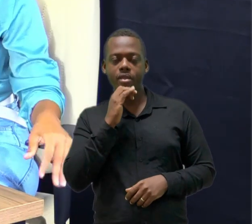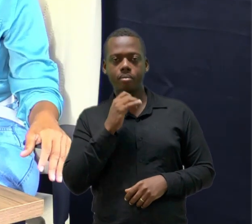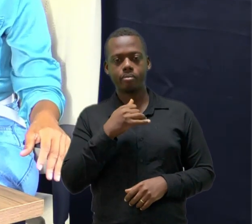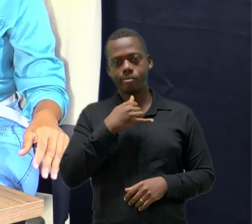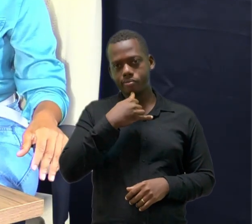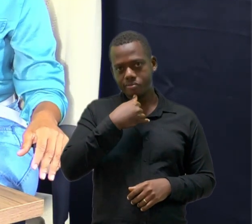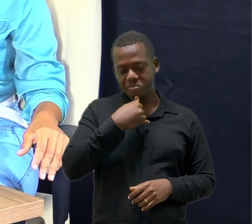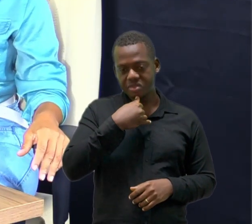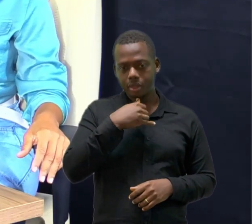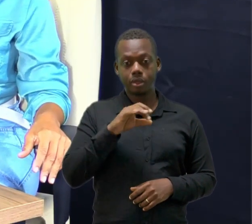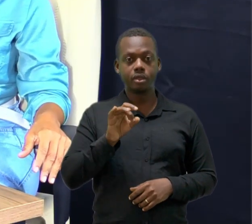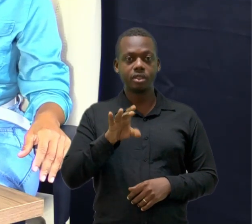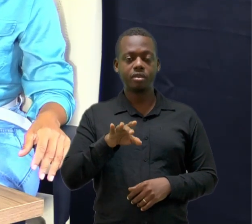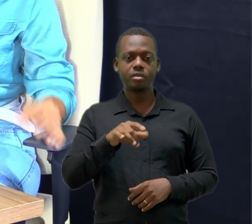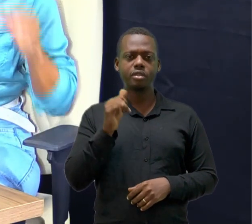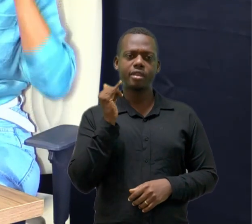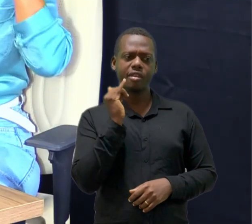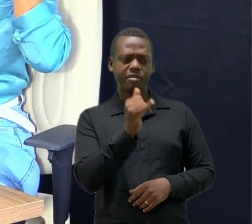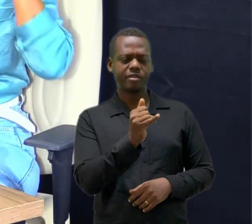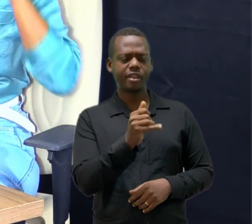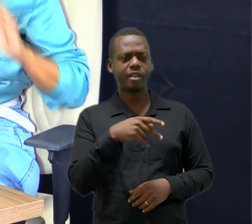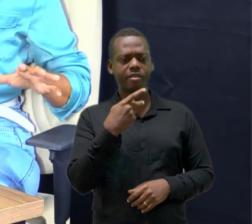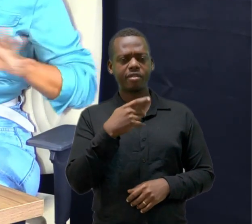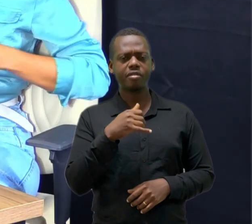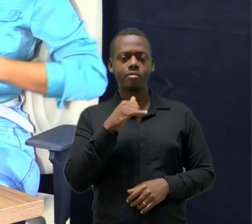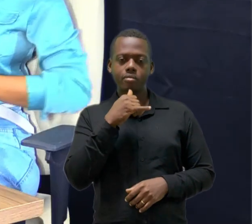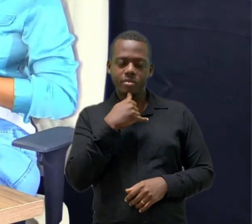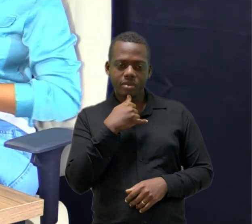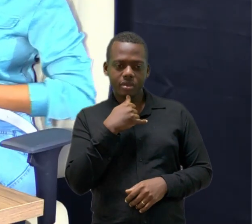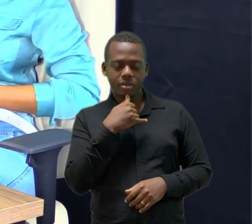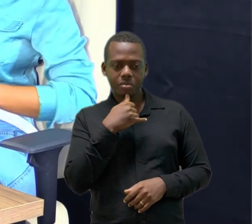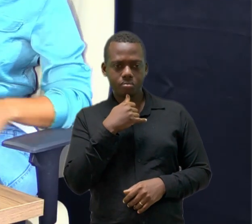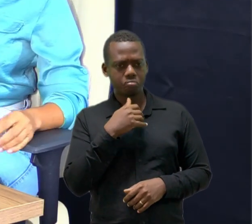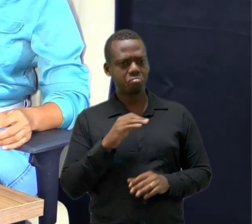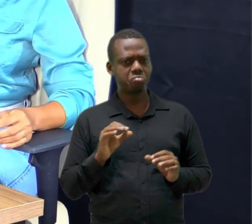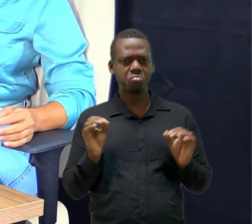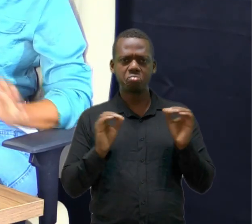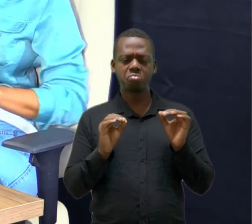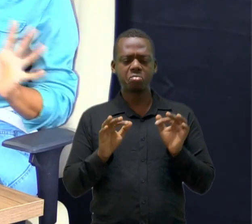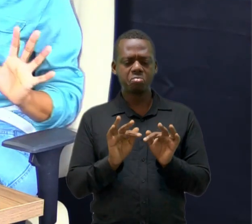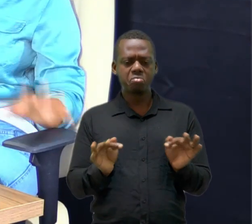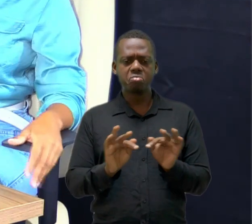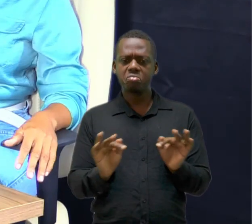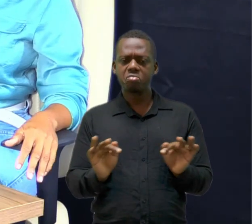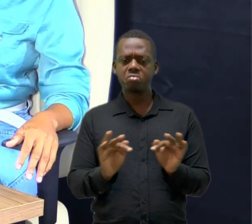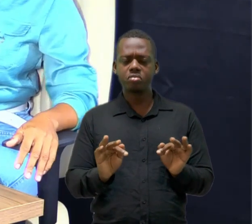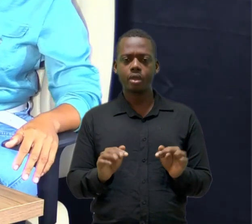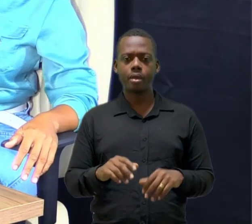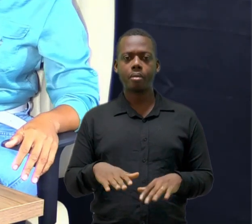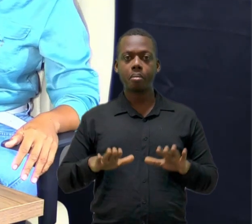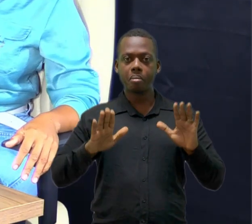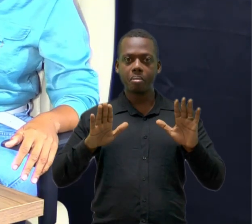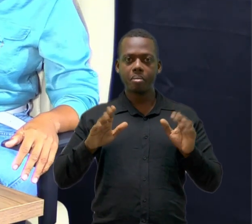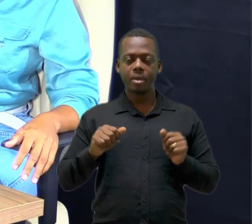triste. Se você fala triste, eu falo triste para você aqui, não tem nenhuma entonação. Eu falei triste, mas eu digo, mas se eu coloco